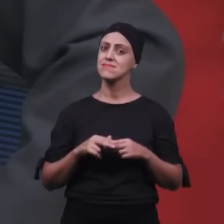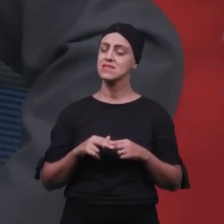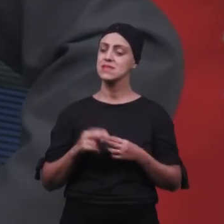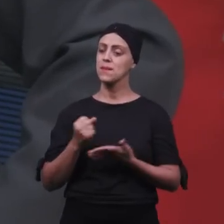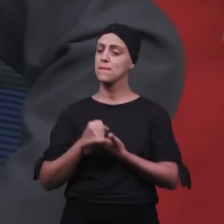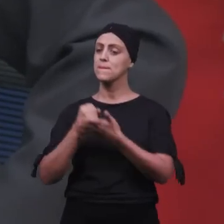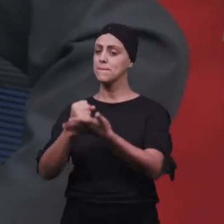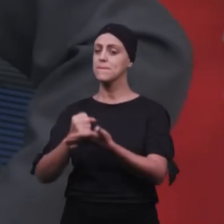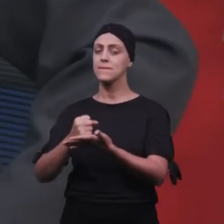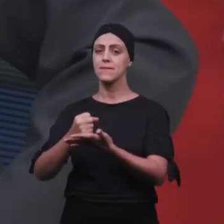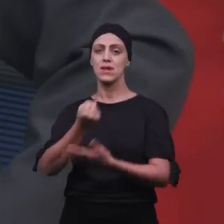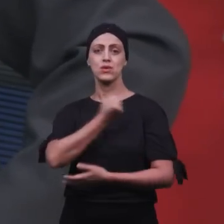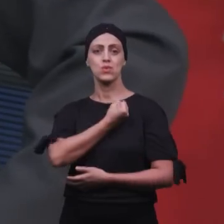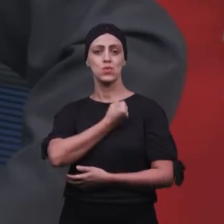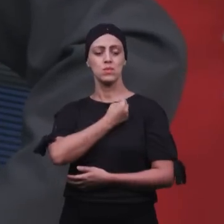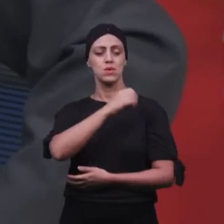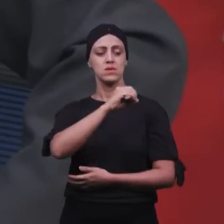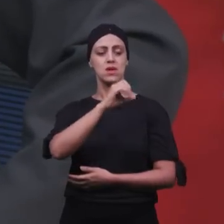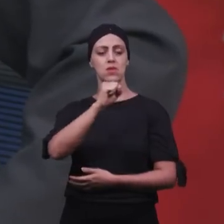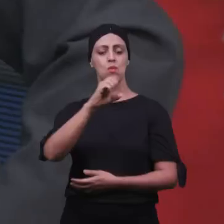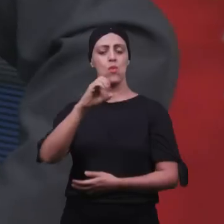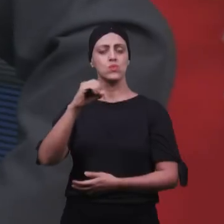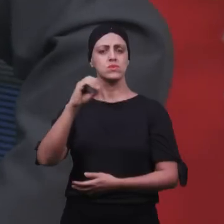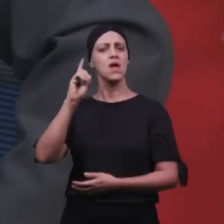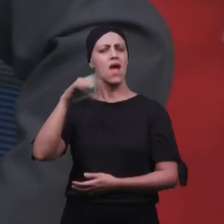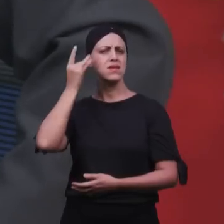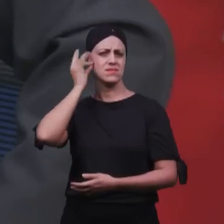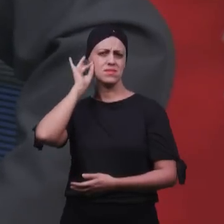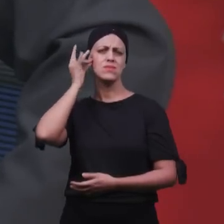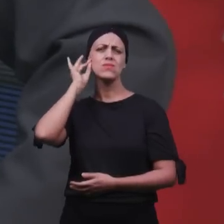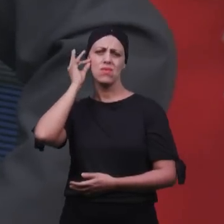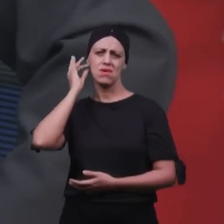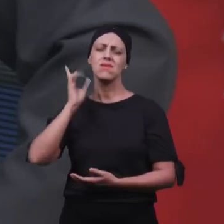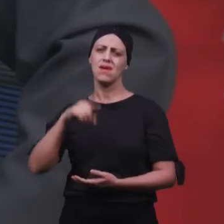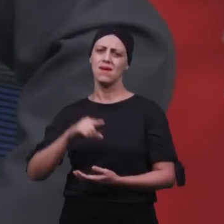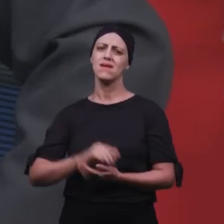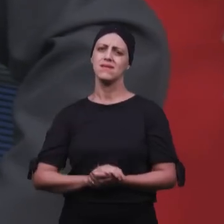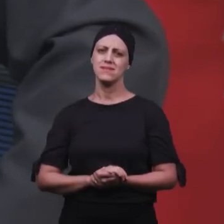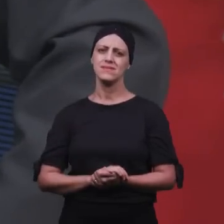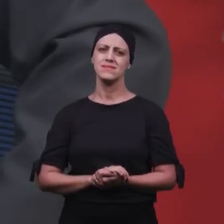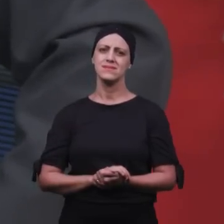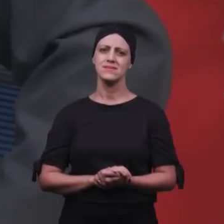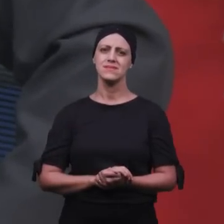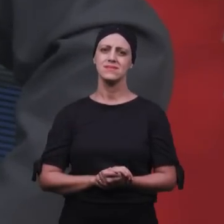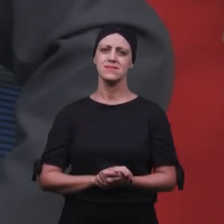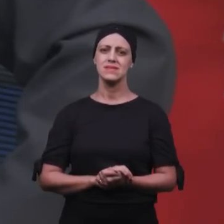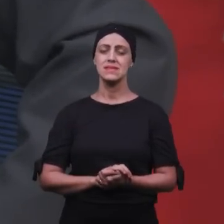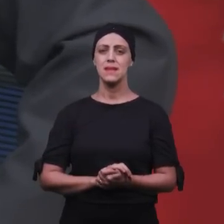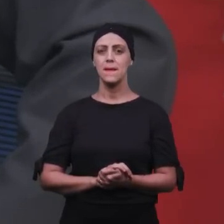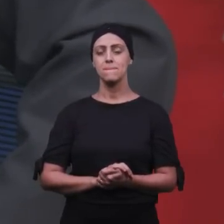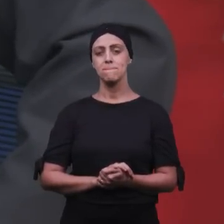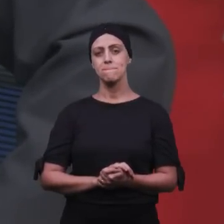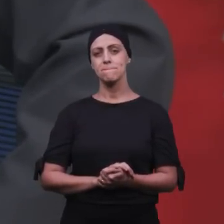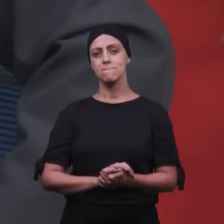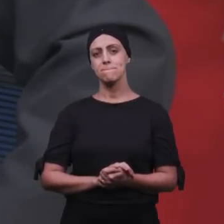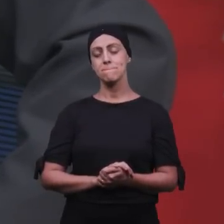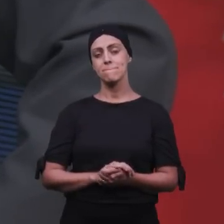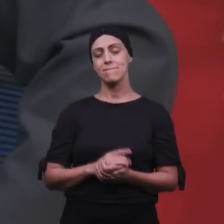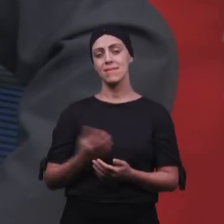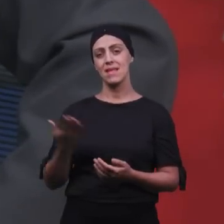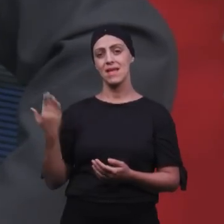muito espiritual. Eu queria falar para os irmãos aí, foi muito importante no primeiro dia,